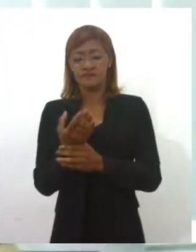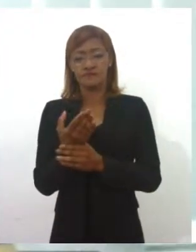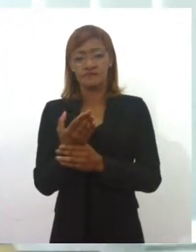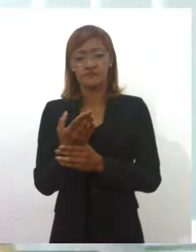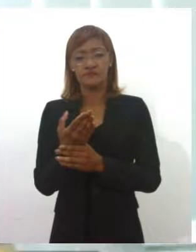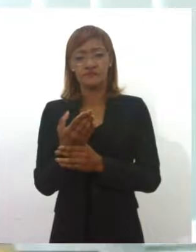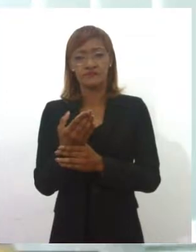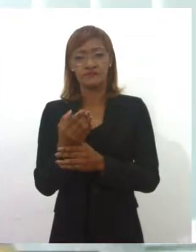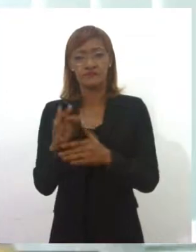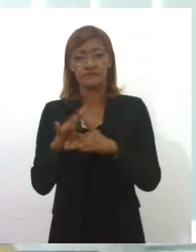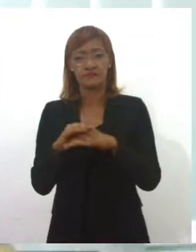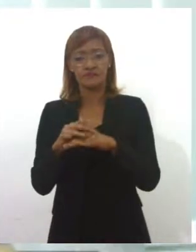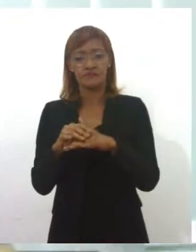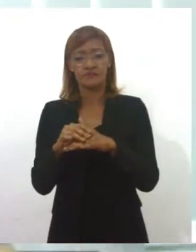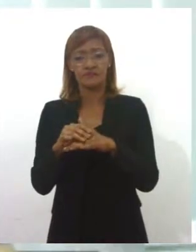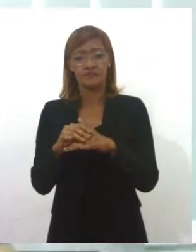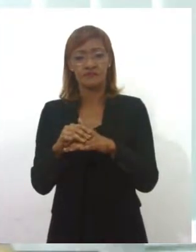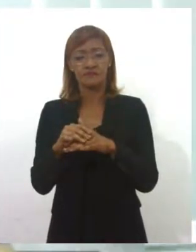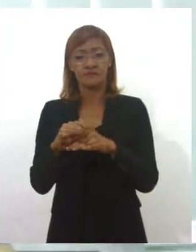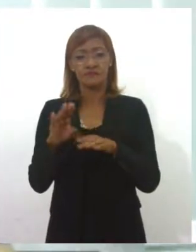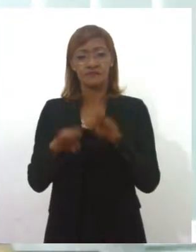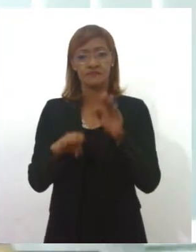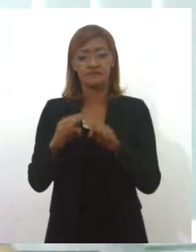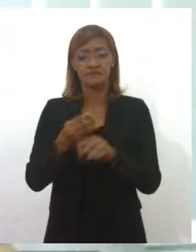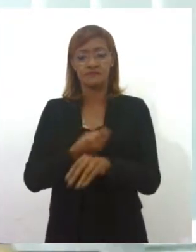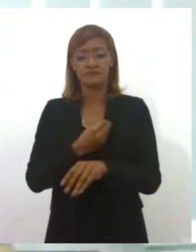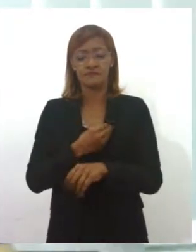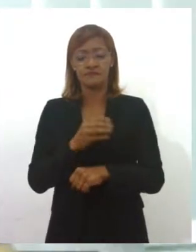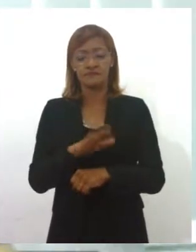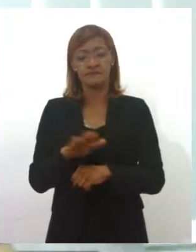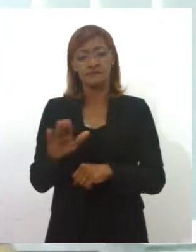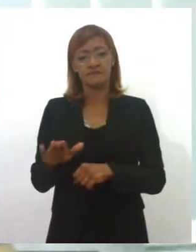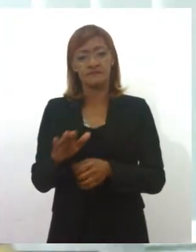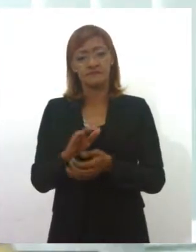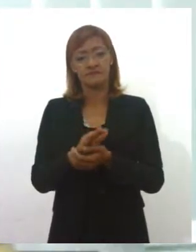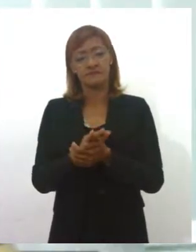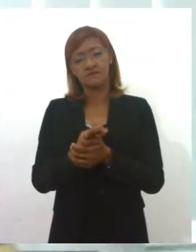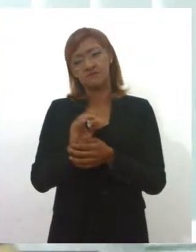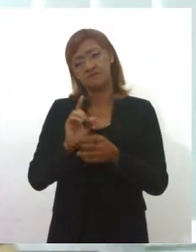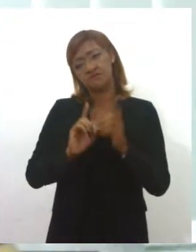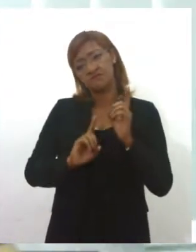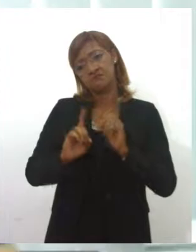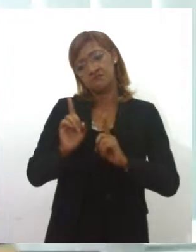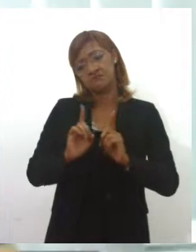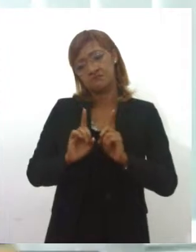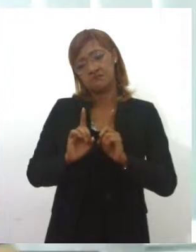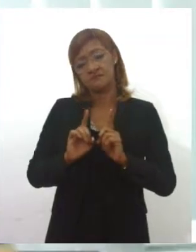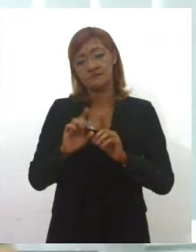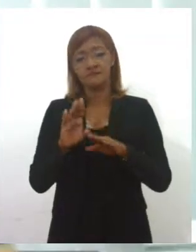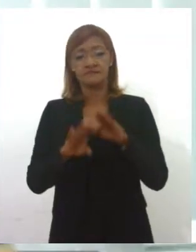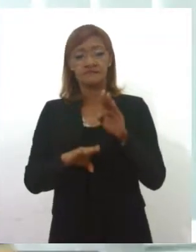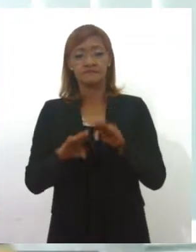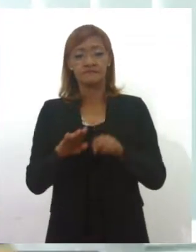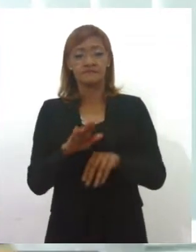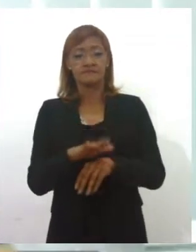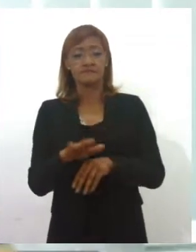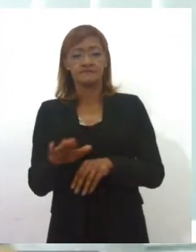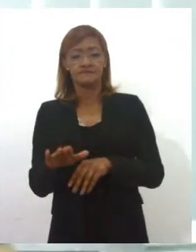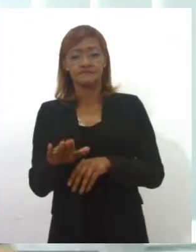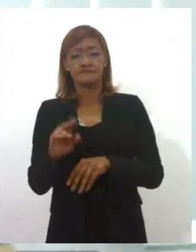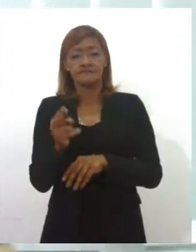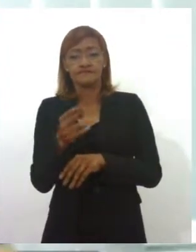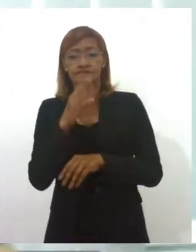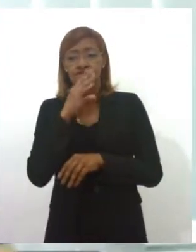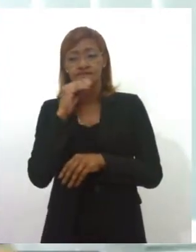embora muita gente não acredita às vezes e a criança tá com início de depressão a criança tá o a criança ou